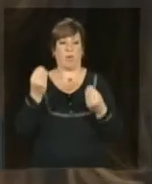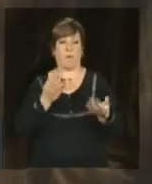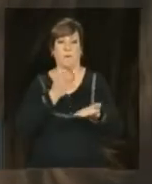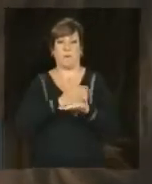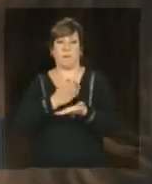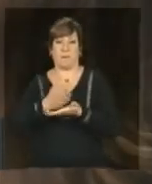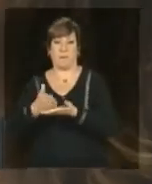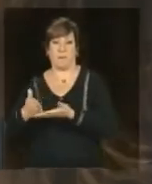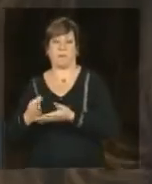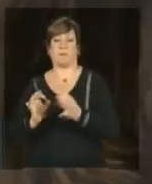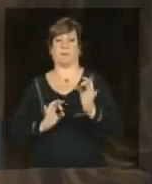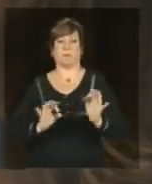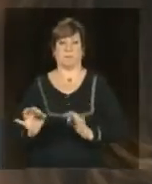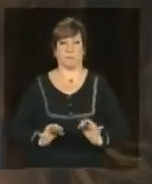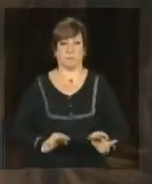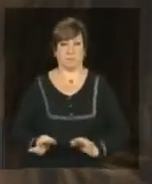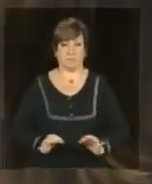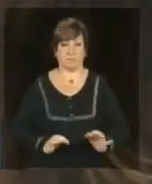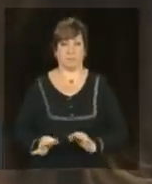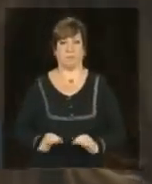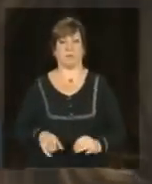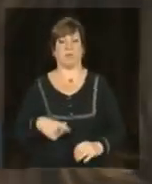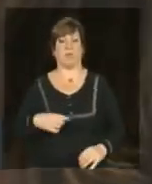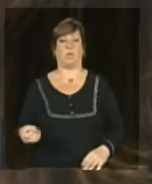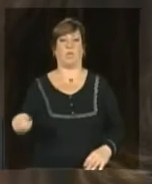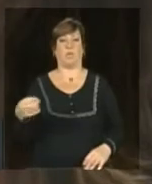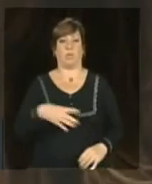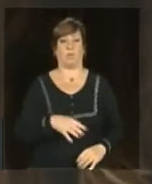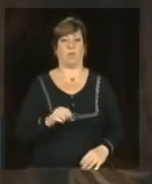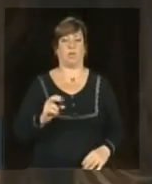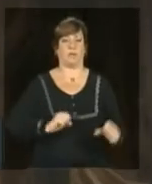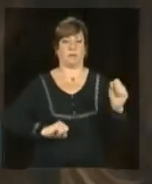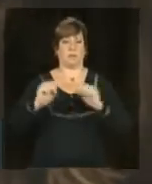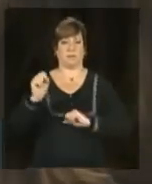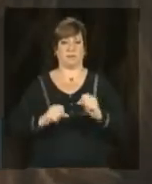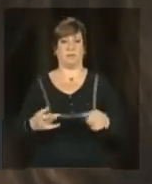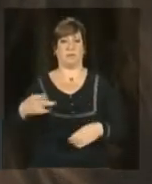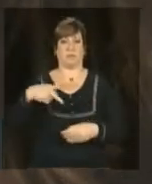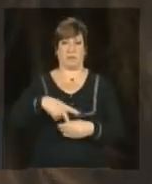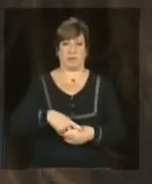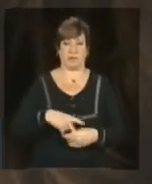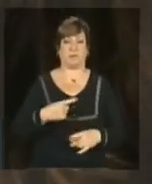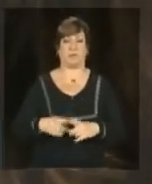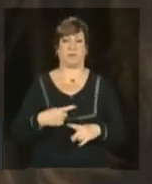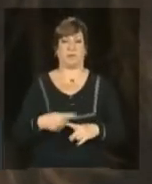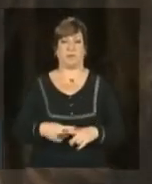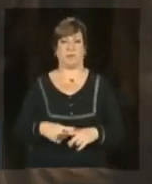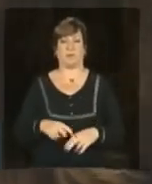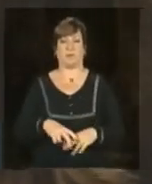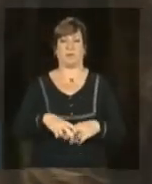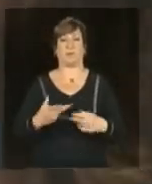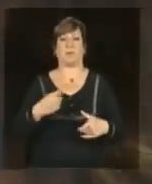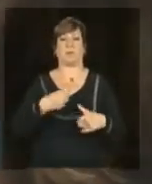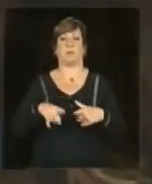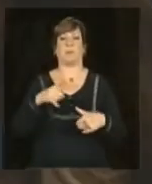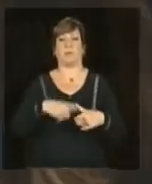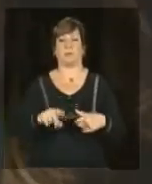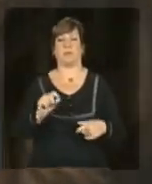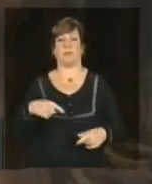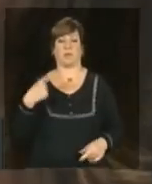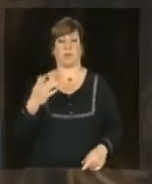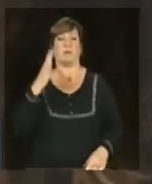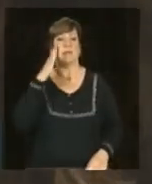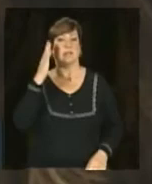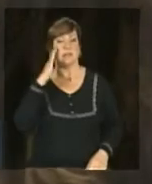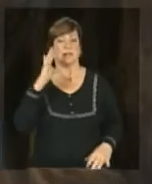programadas, que tem sido um advento novo da indústria do petróleo, por conta de problemas que